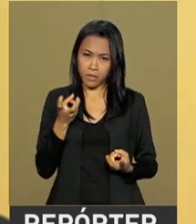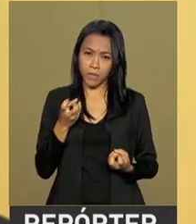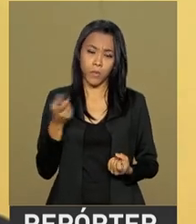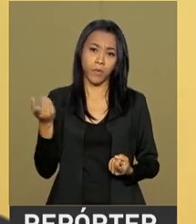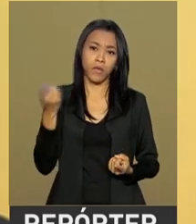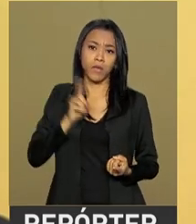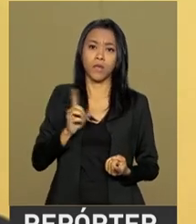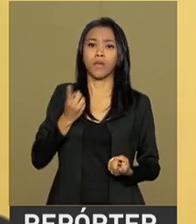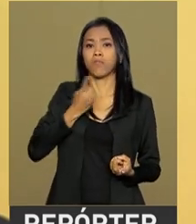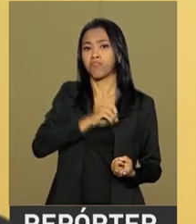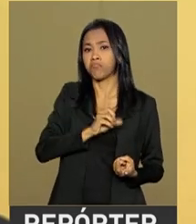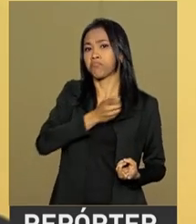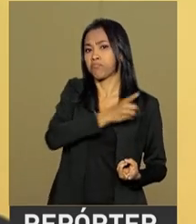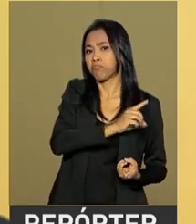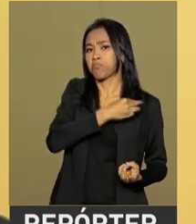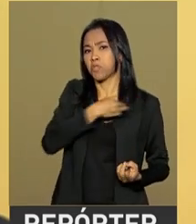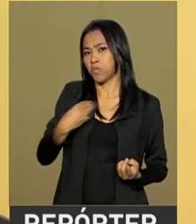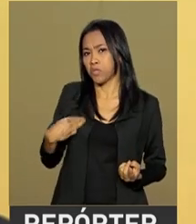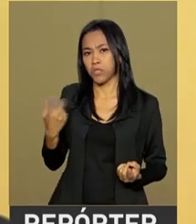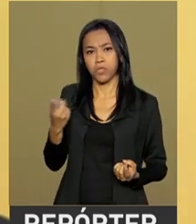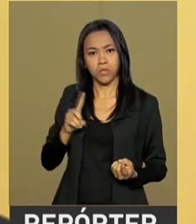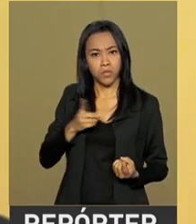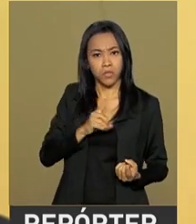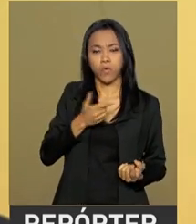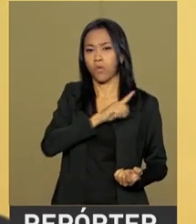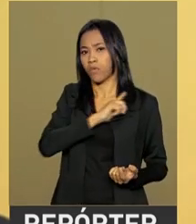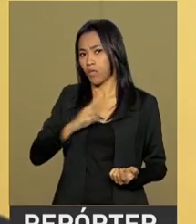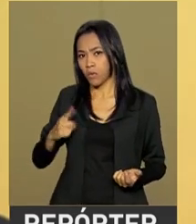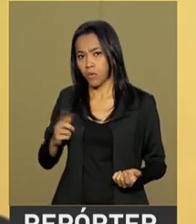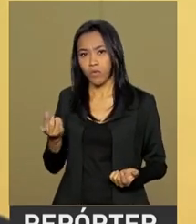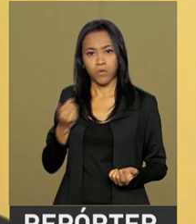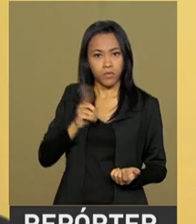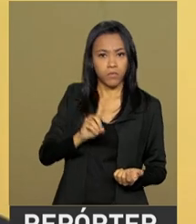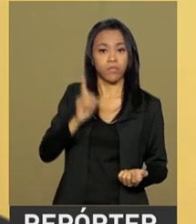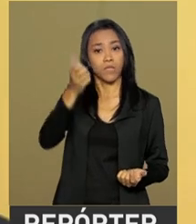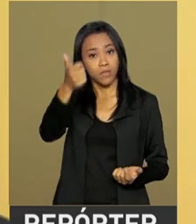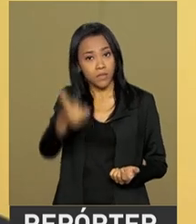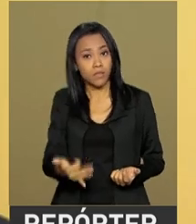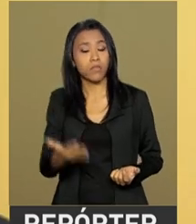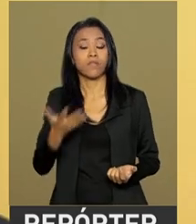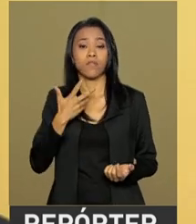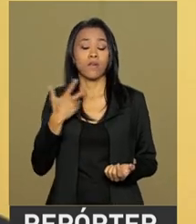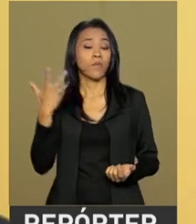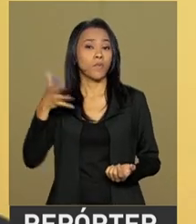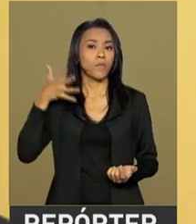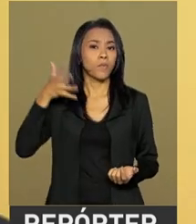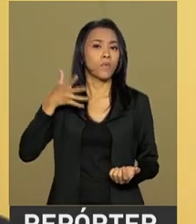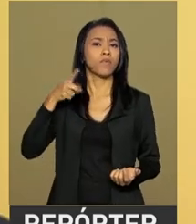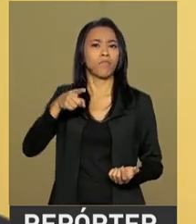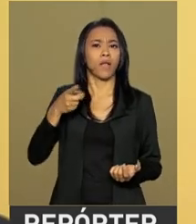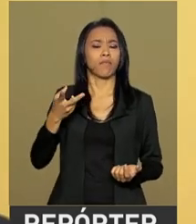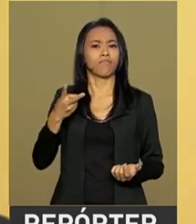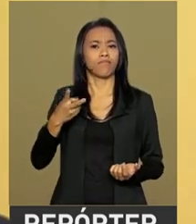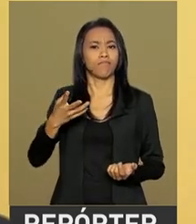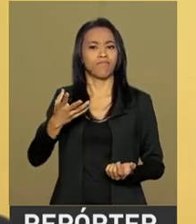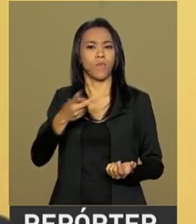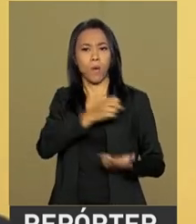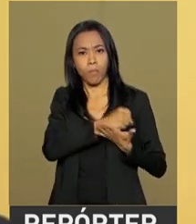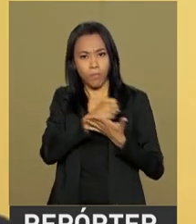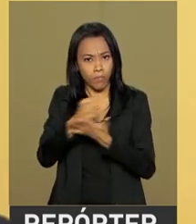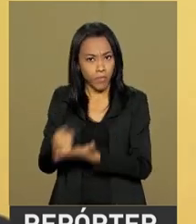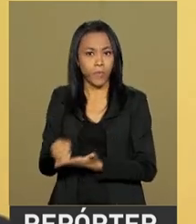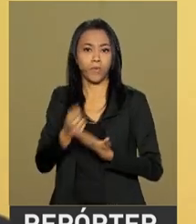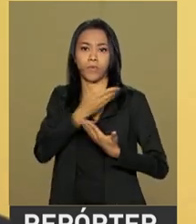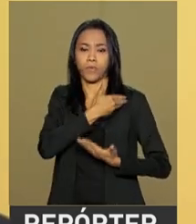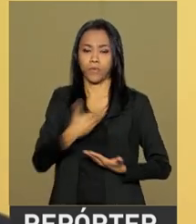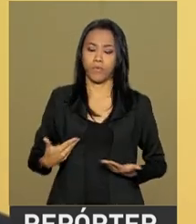o governador e todos aqui se manifestaram para verificar o apoio extraordinário que o governo federal quer dar